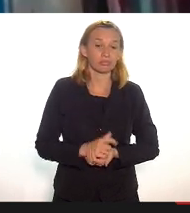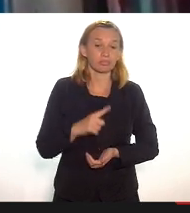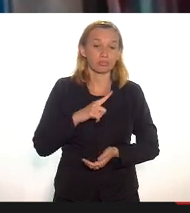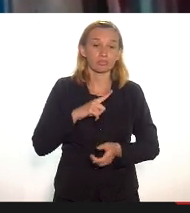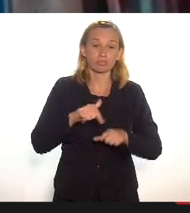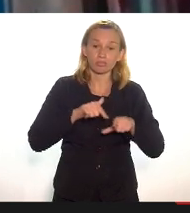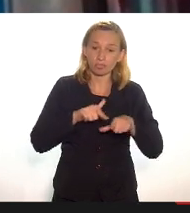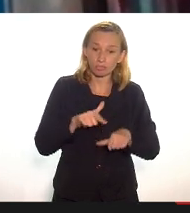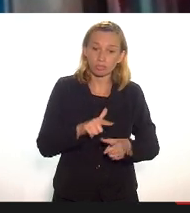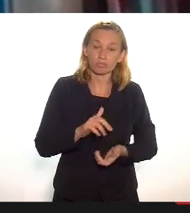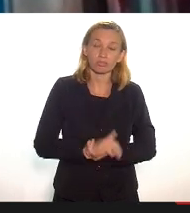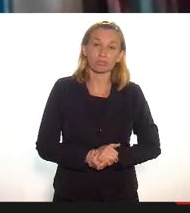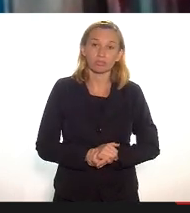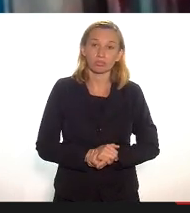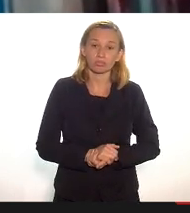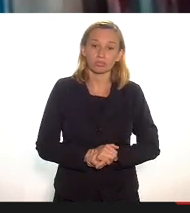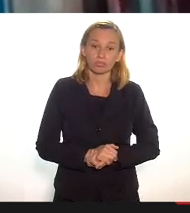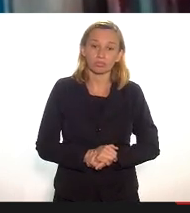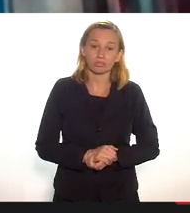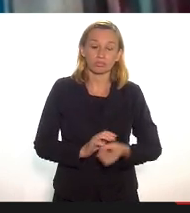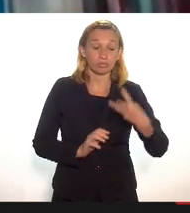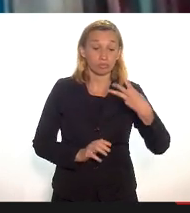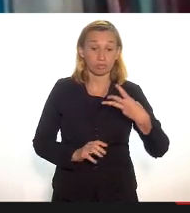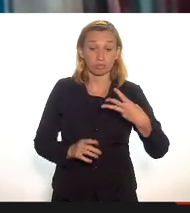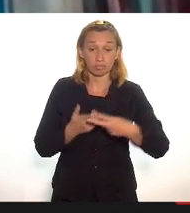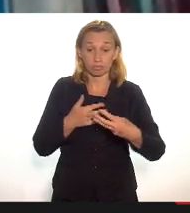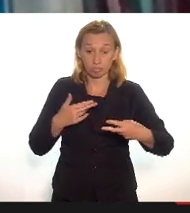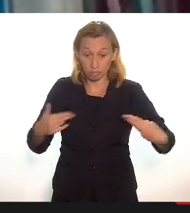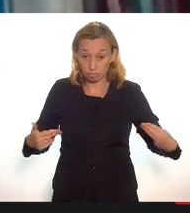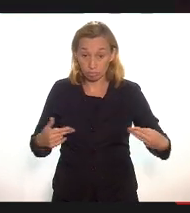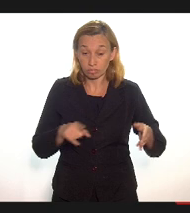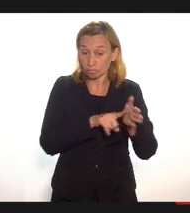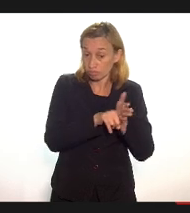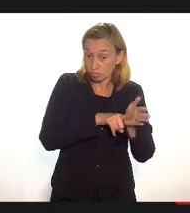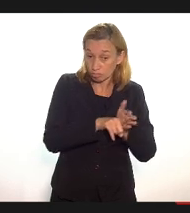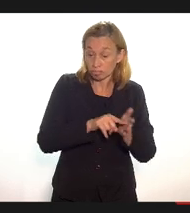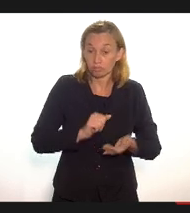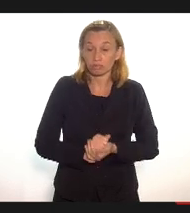papel, né, de três coisas: de fiscalização,